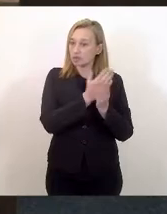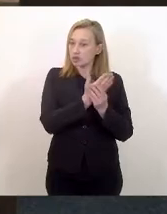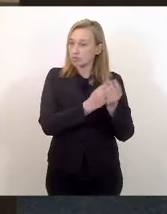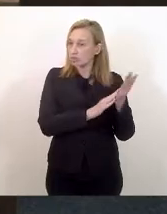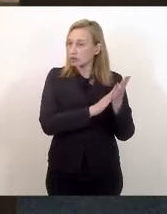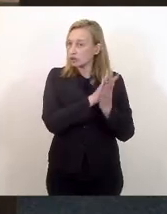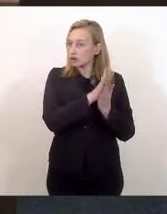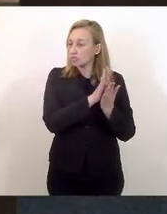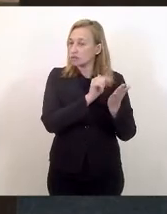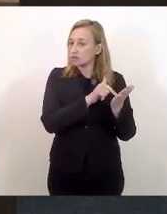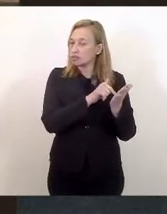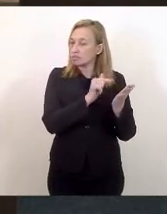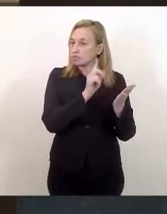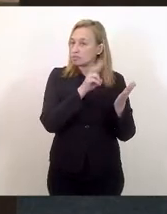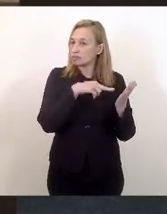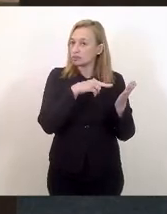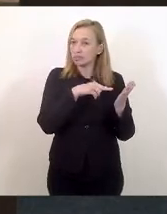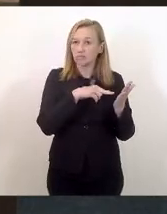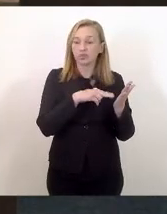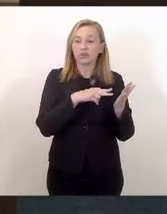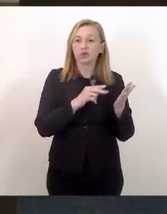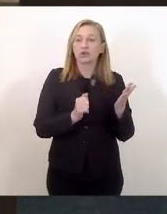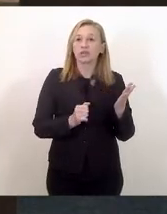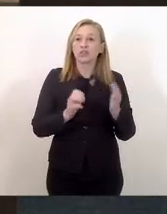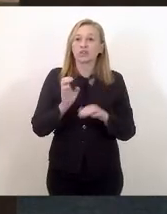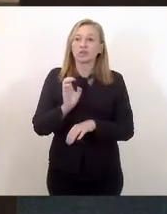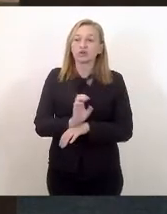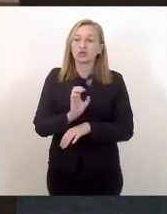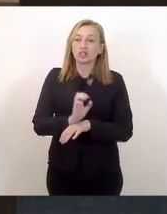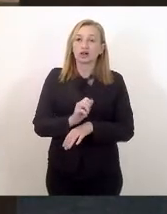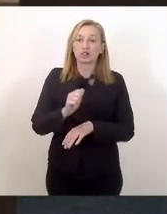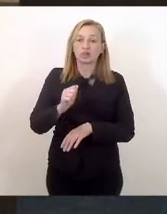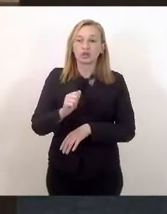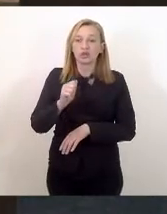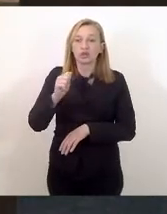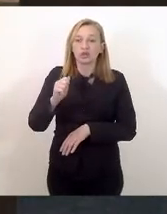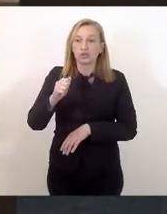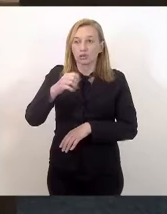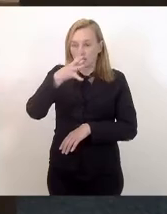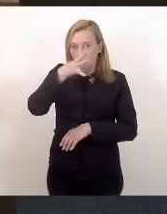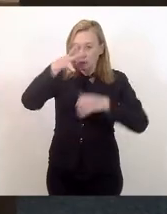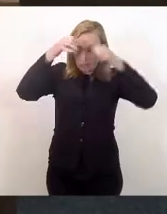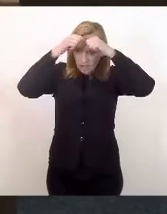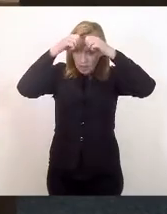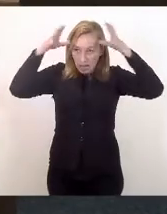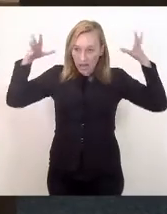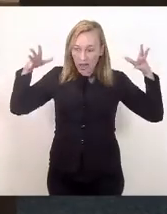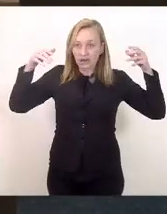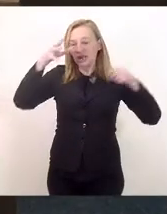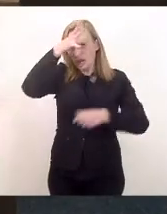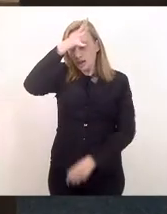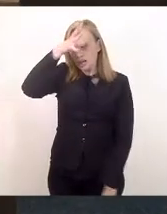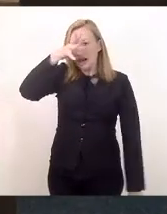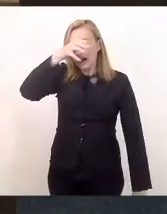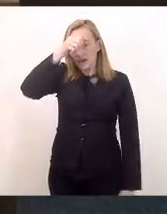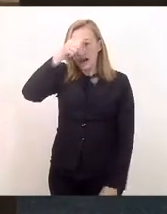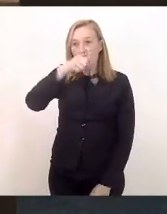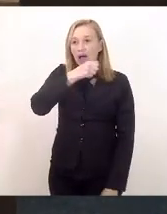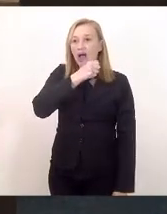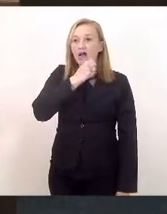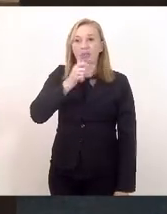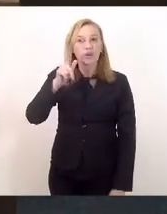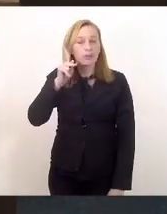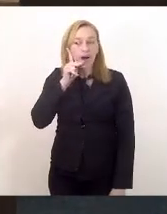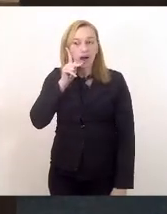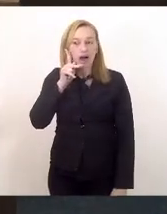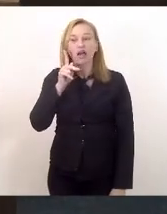diz o seguinte: ficam os estados do Acre, Amapá, Amazônia, Espírito Santo, Maranhão, Paraná, Rio de Janeiro,